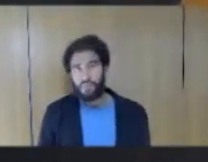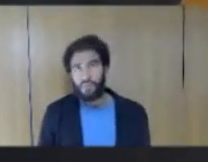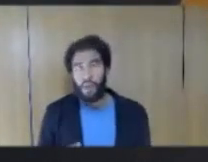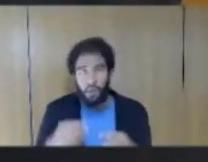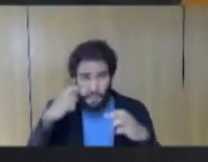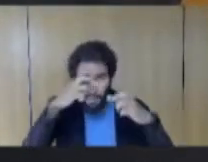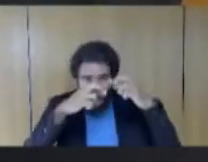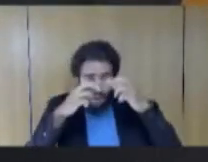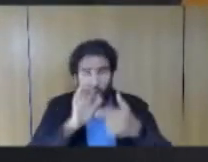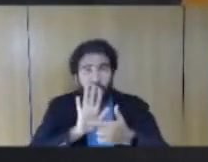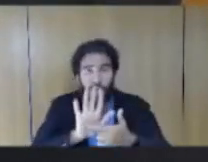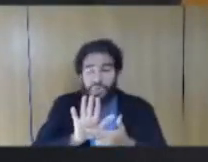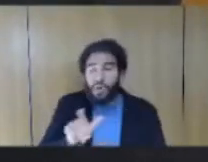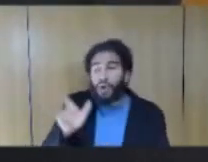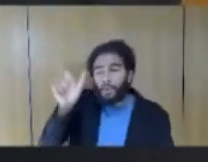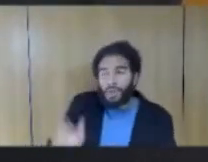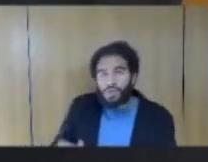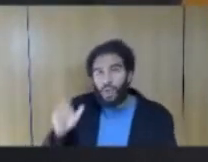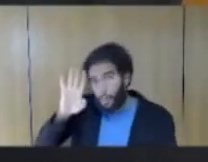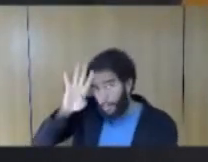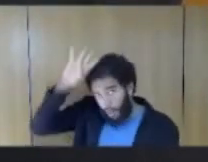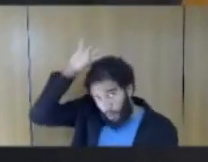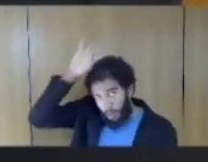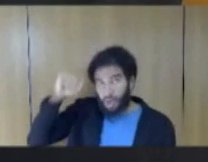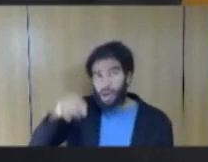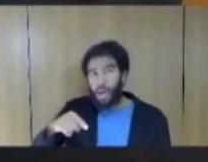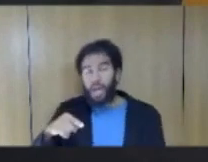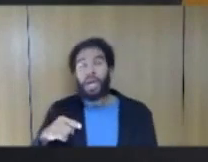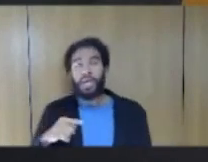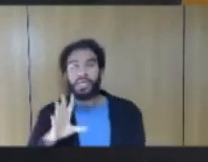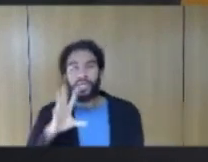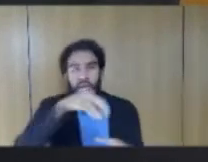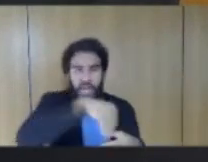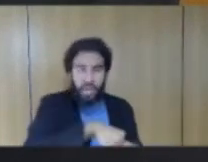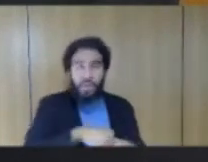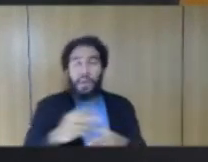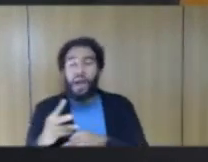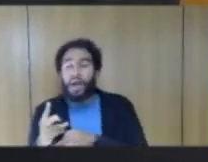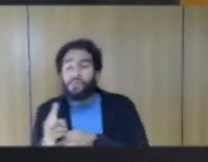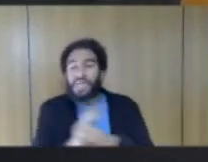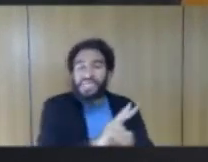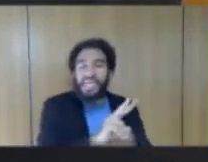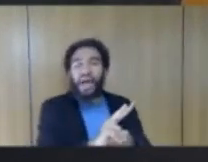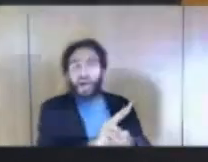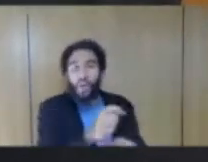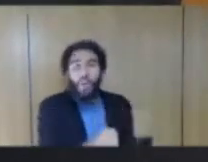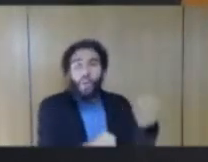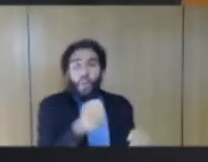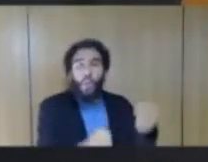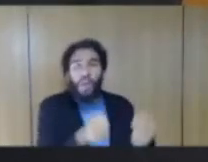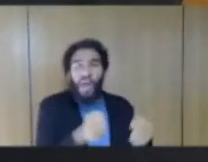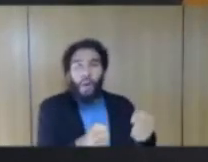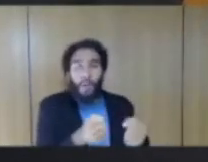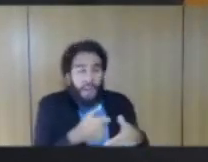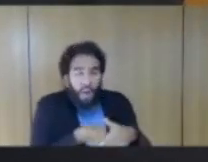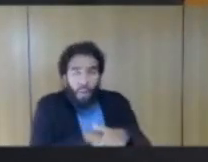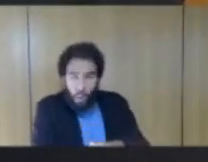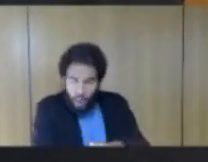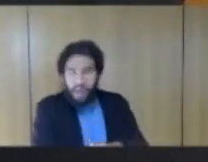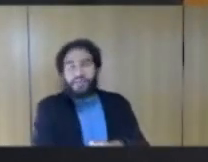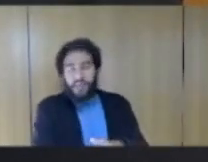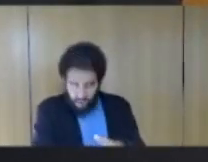investigações mostraram que eles tinham uma participação no carro né no empréstimo do carro para guardar as armas e agora